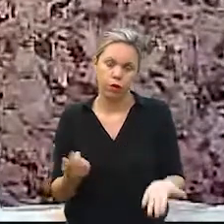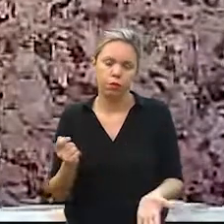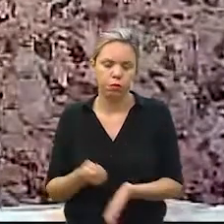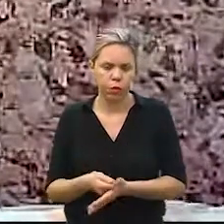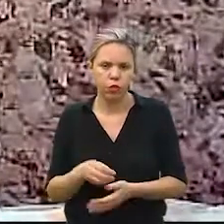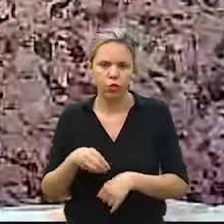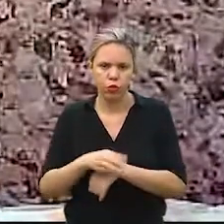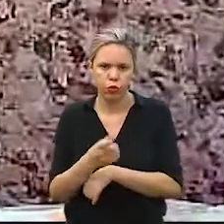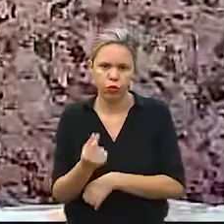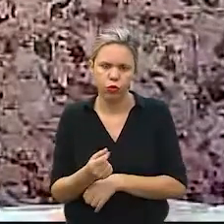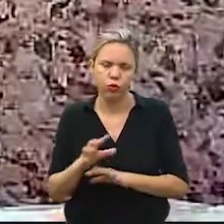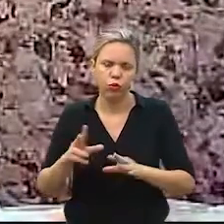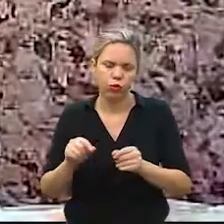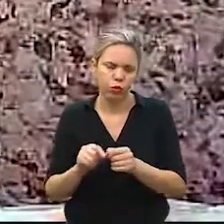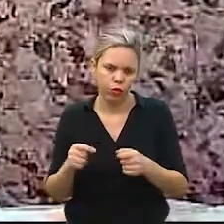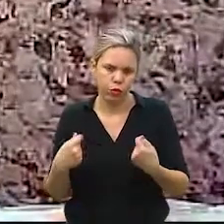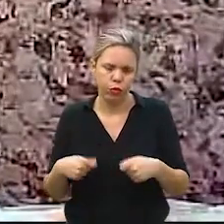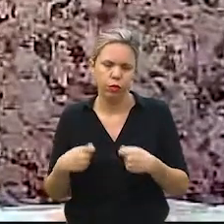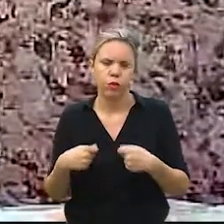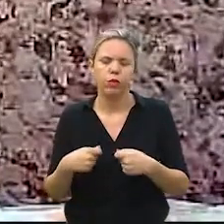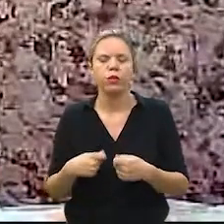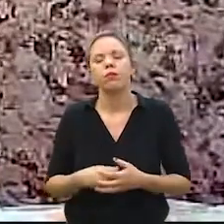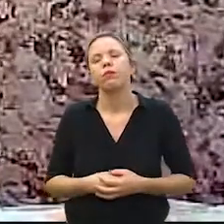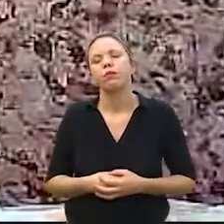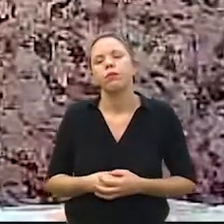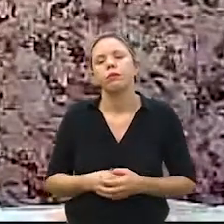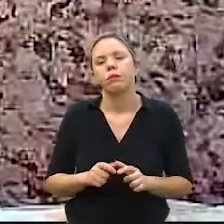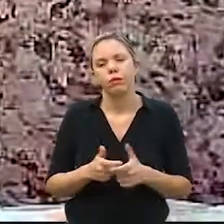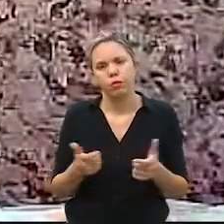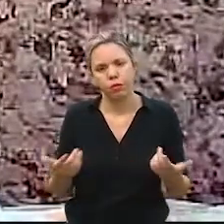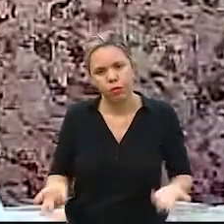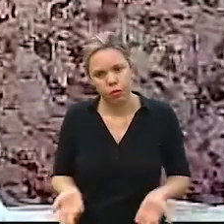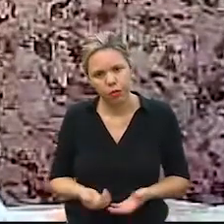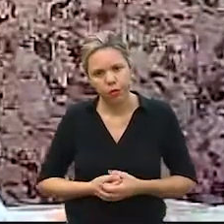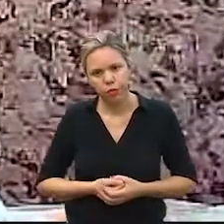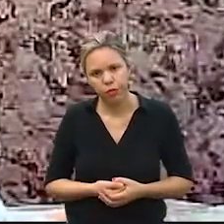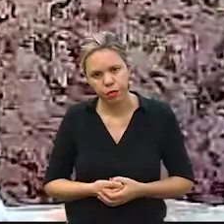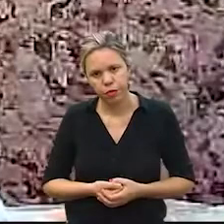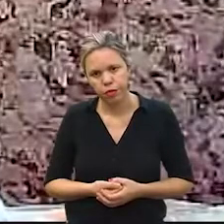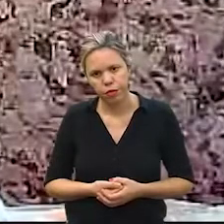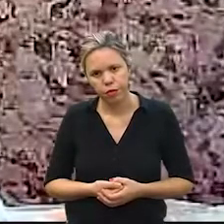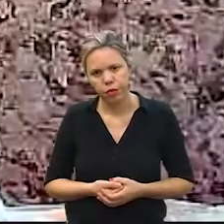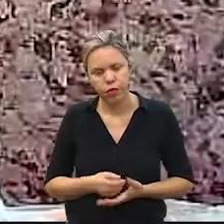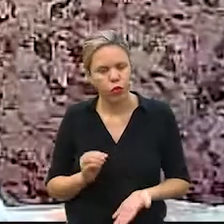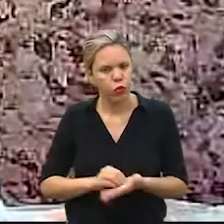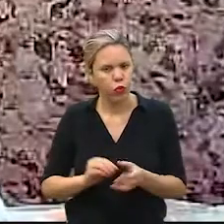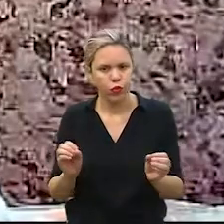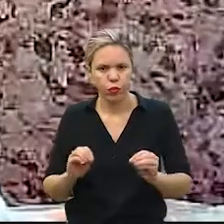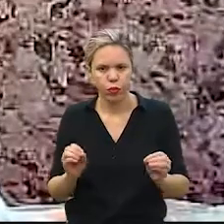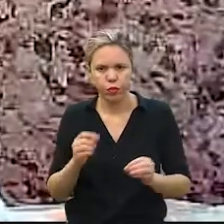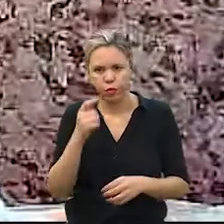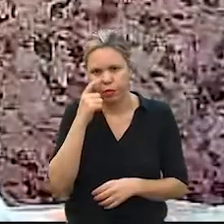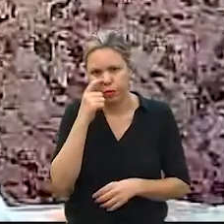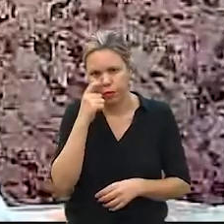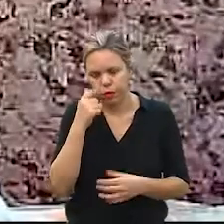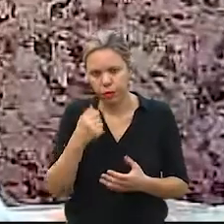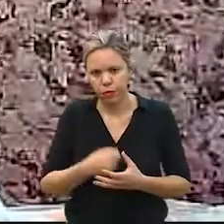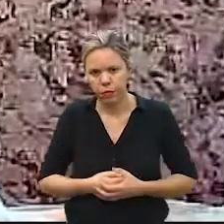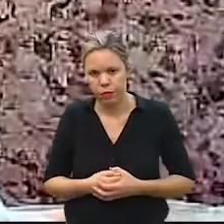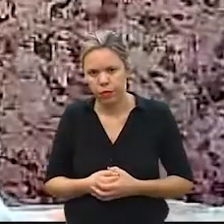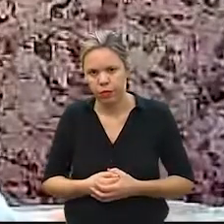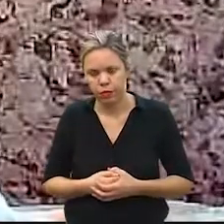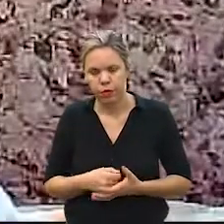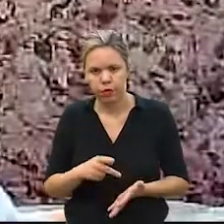que repassar. Então, tudo isso tem que ter uma previsibilidade muito grande para não faltar nada, né? E,